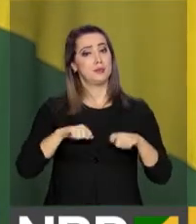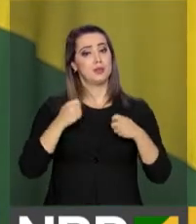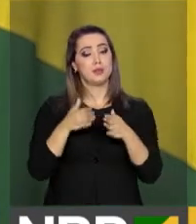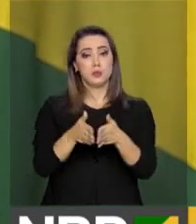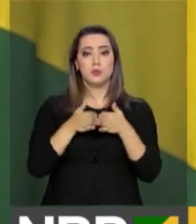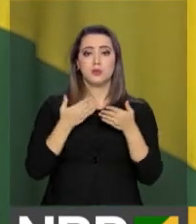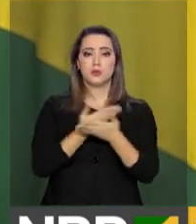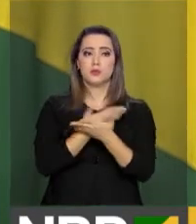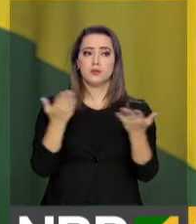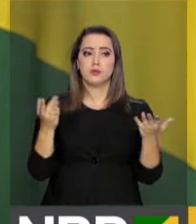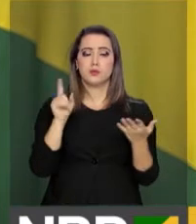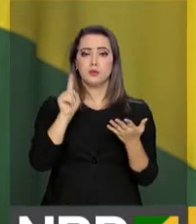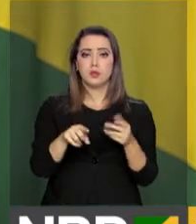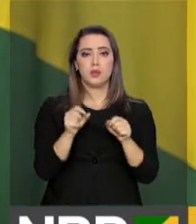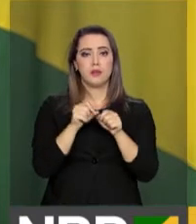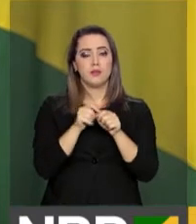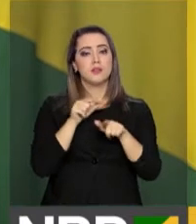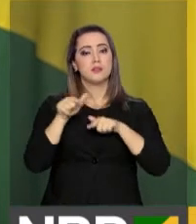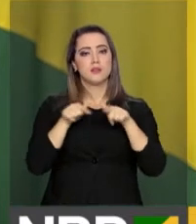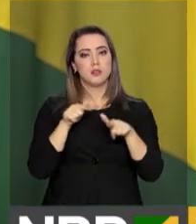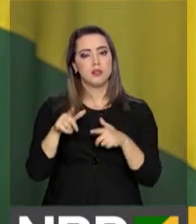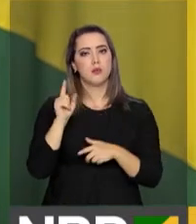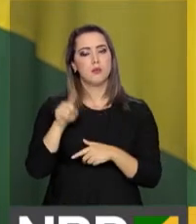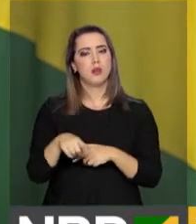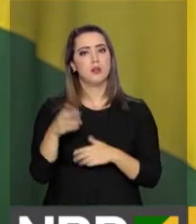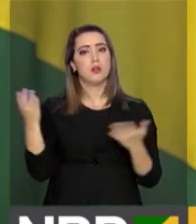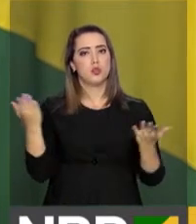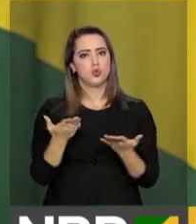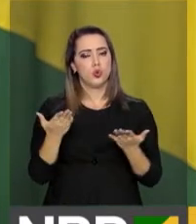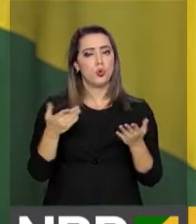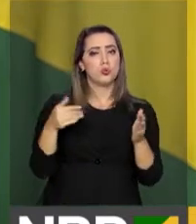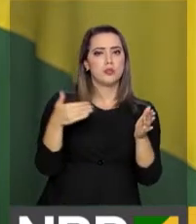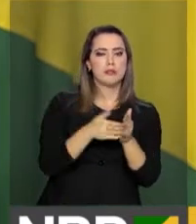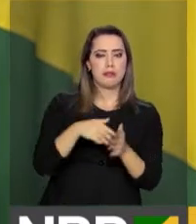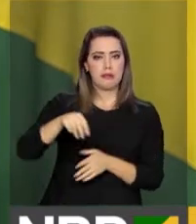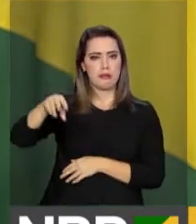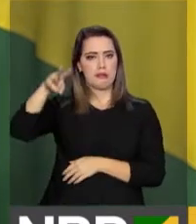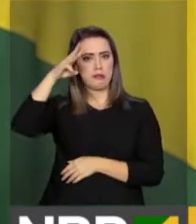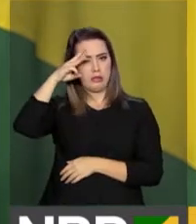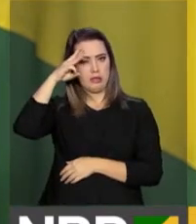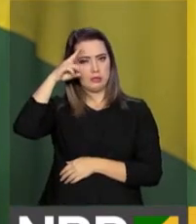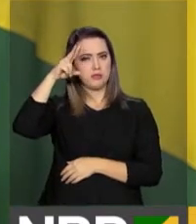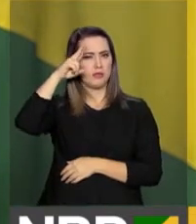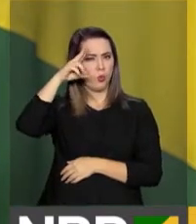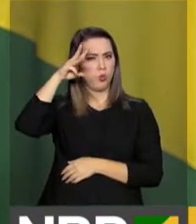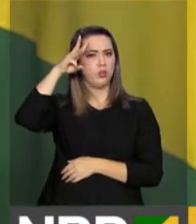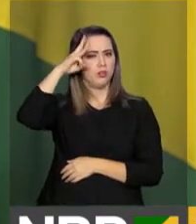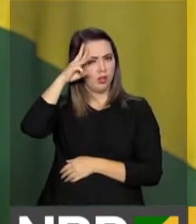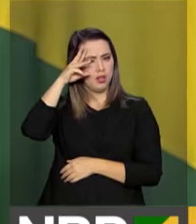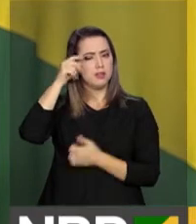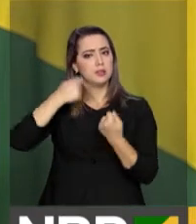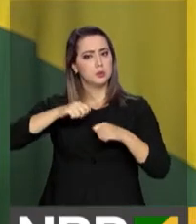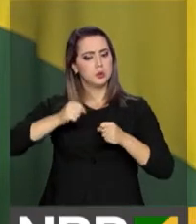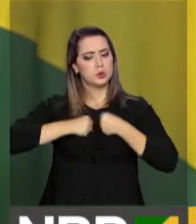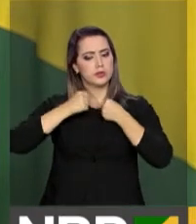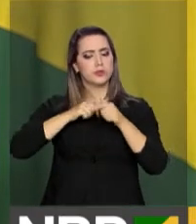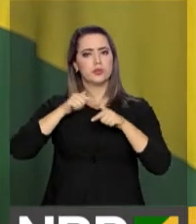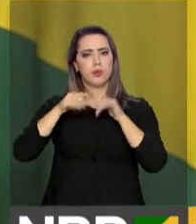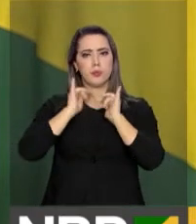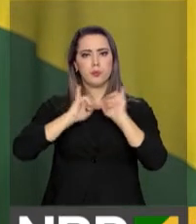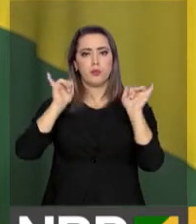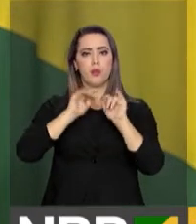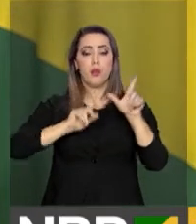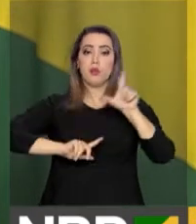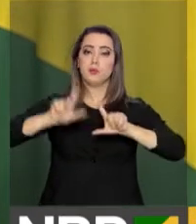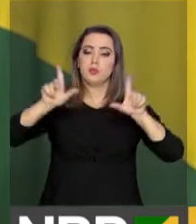senhores e as senhoras é que faço esse trabalho é de hoje a terça-feira que vem segunda feira terça feira eu acho que a imprensa vai repercutir muito